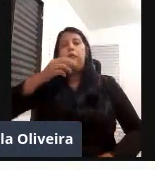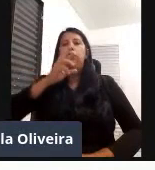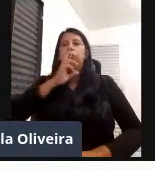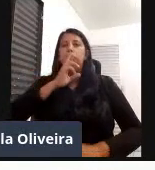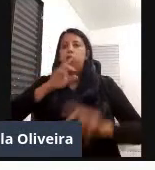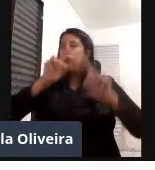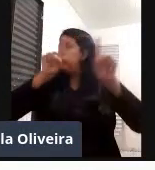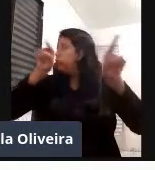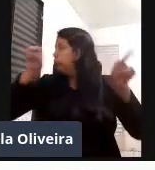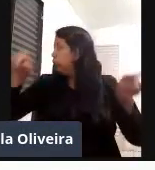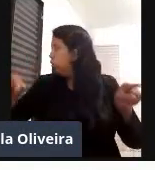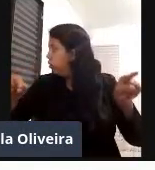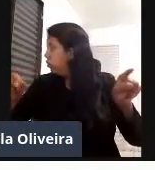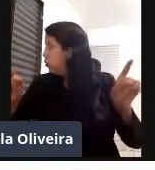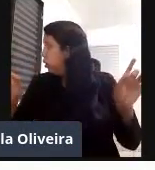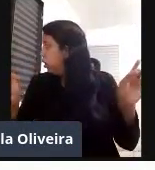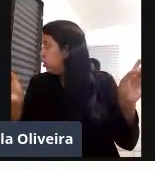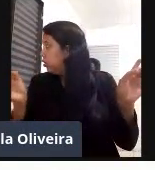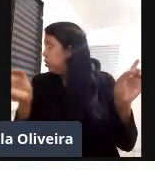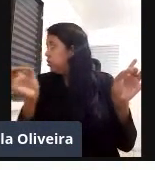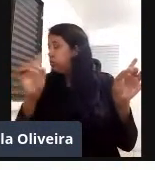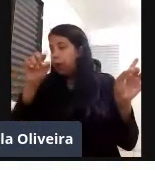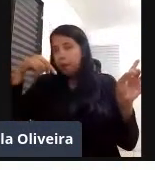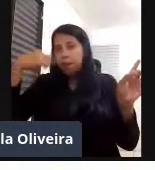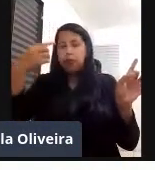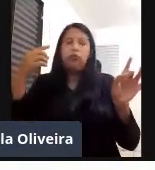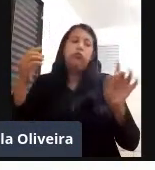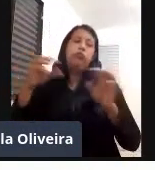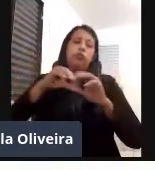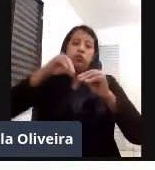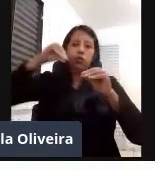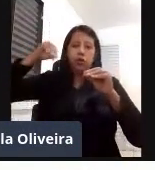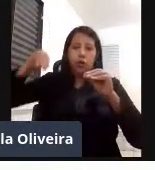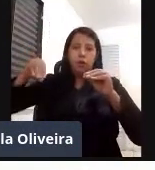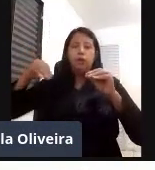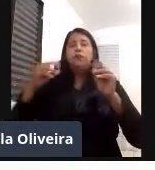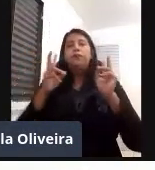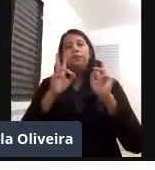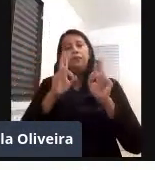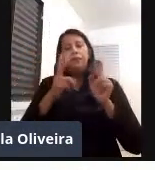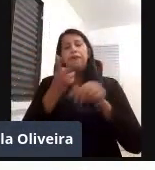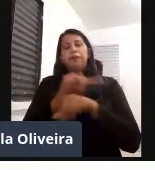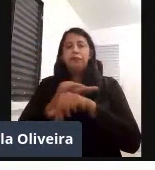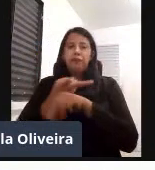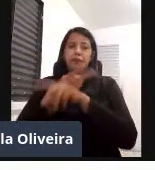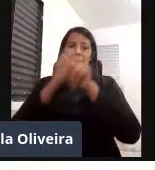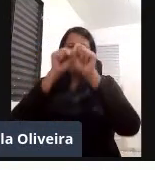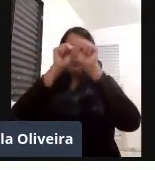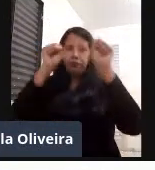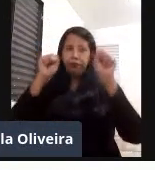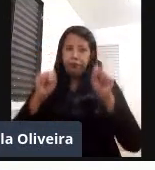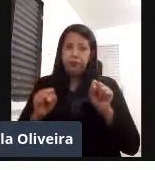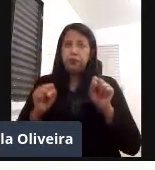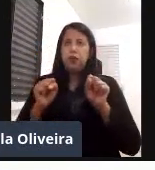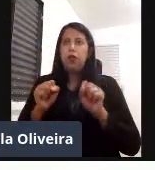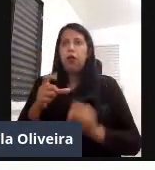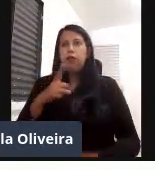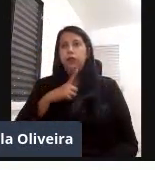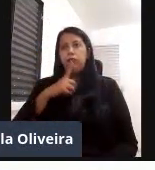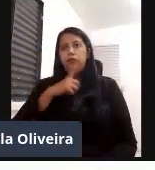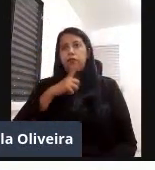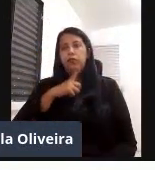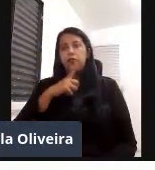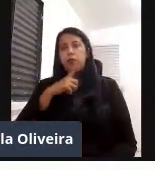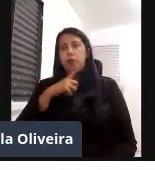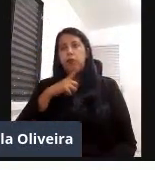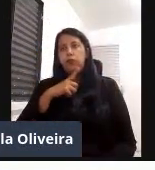está fora. O sistema de busca vai fazer a mesma coisa. Ele primeiro vai buscar, né, os